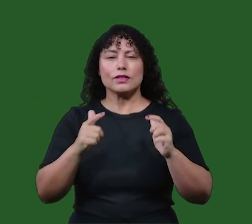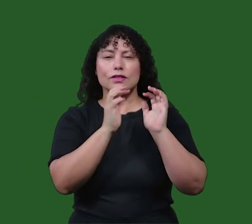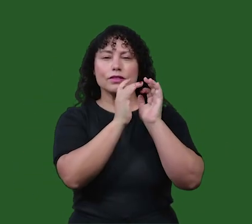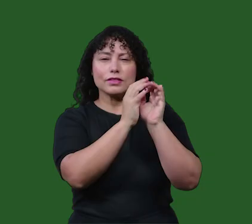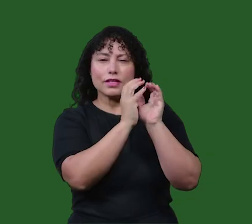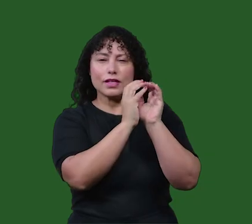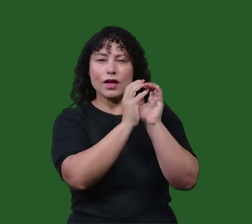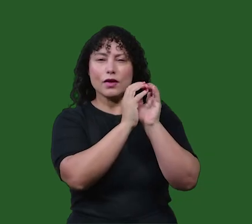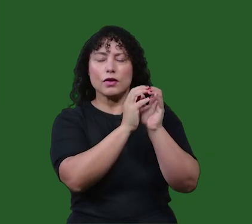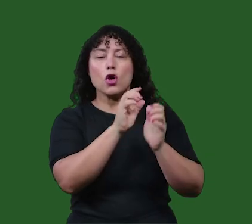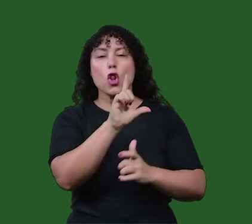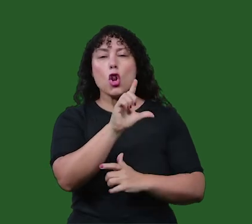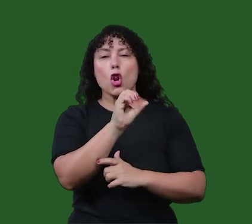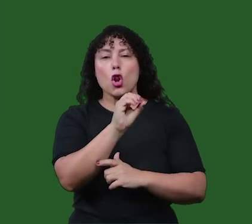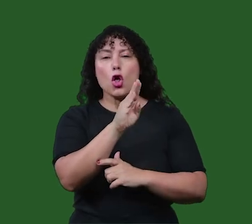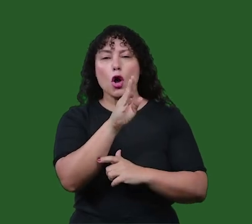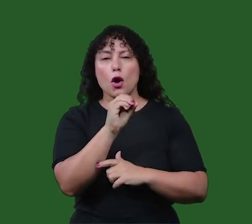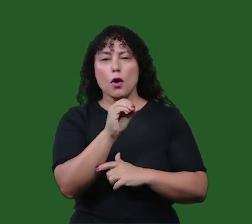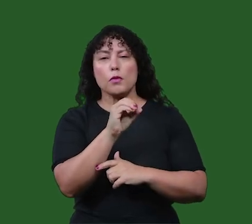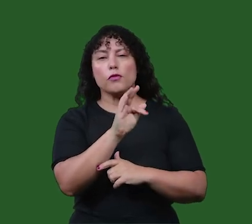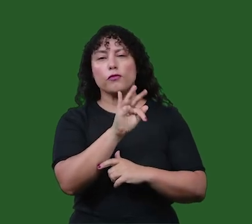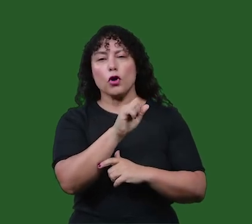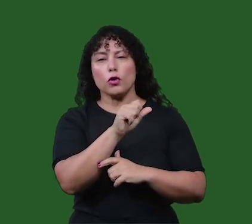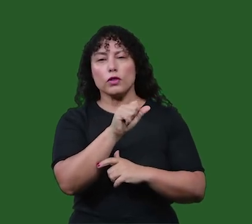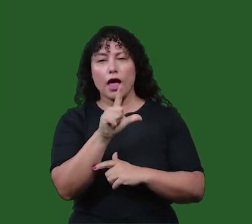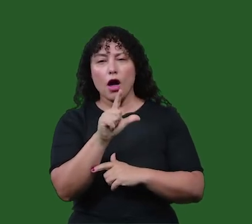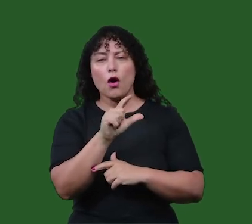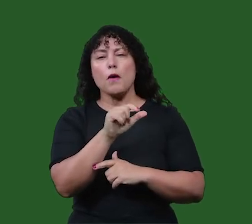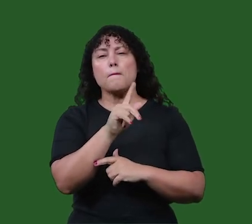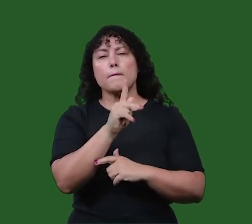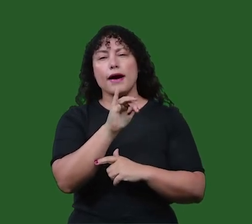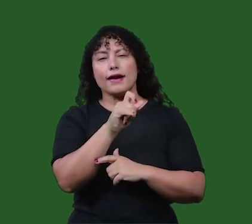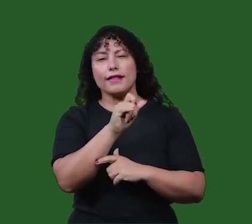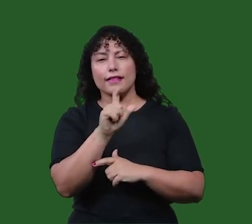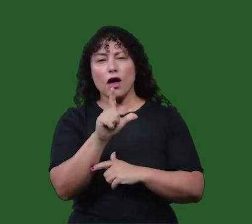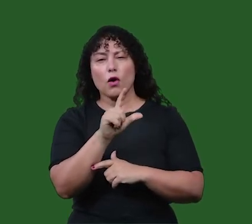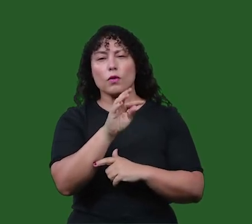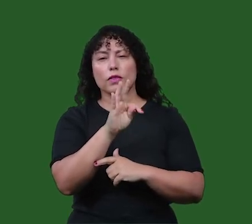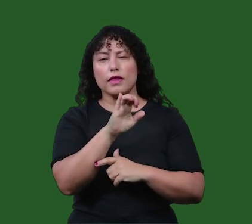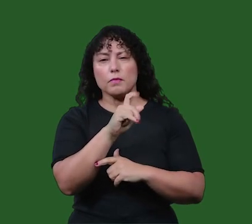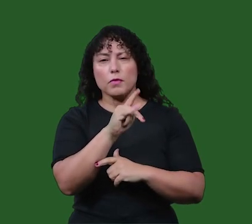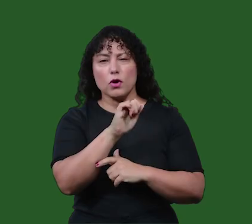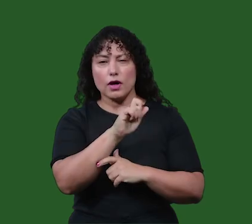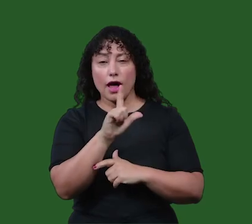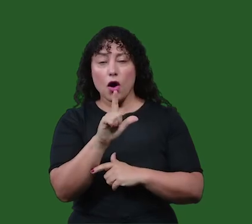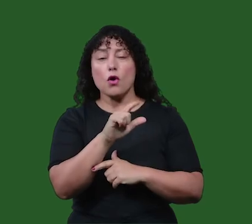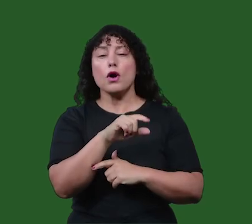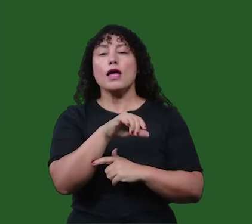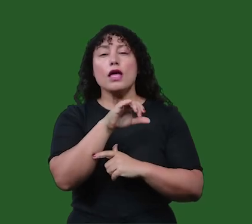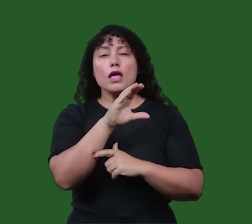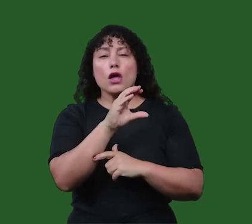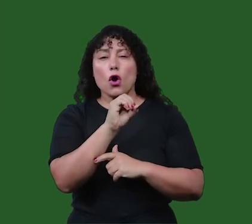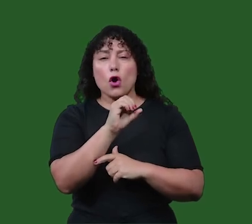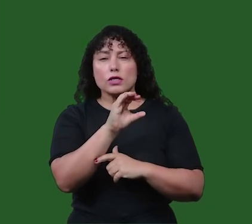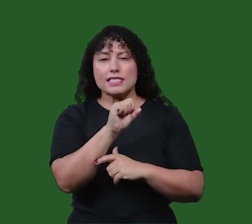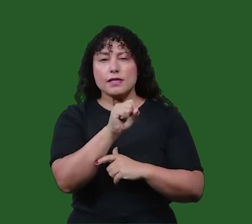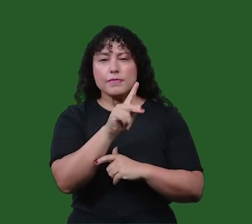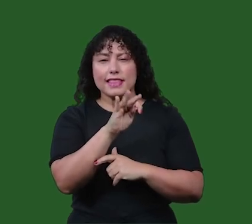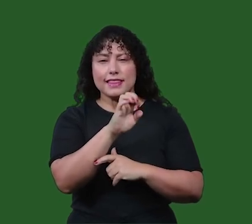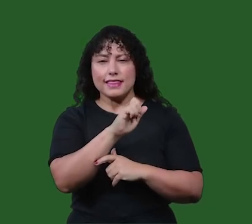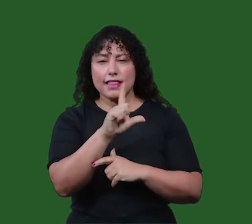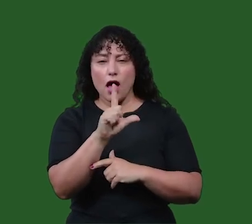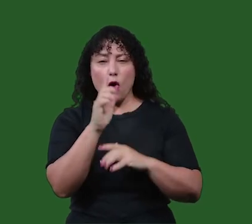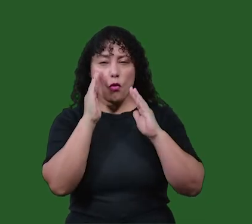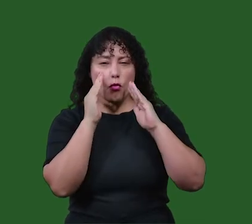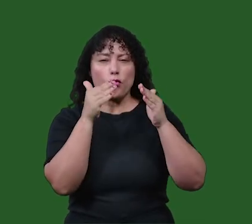divisão do cérebro segundo seus lobos: frontal, parietal, temporal e occipital. Foco